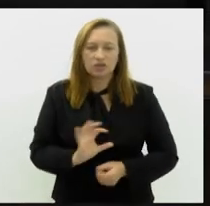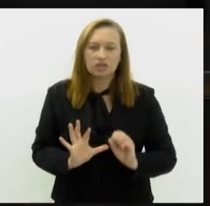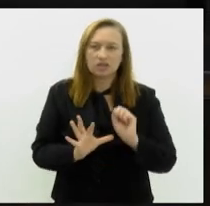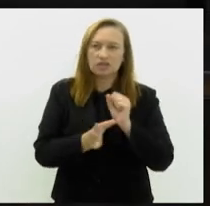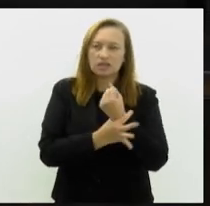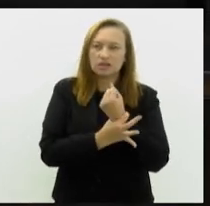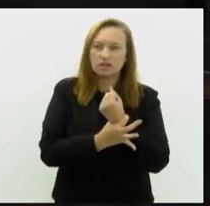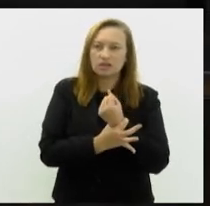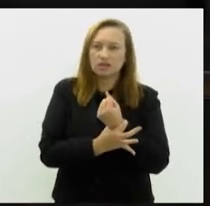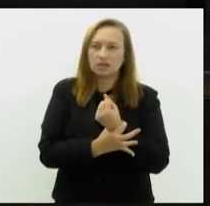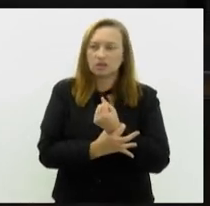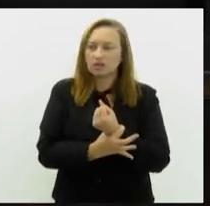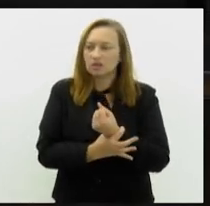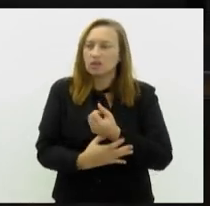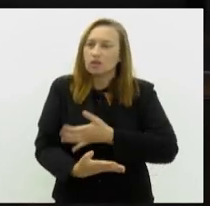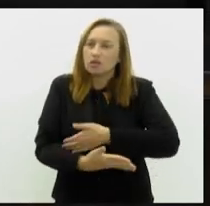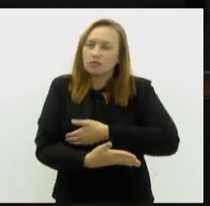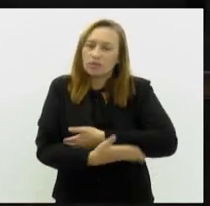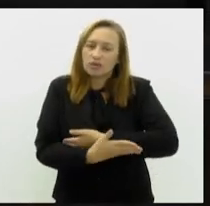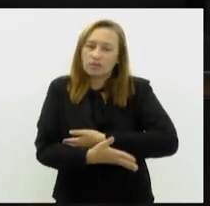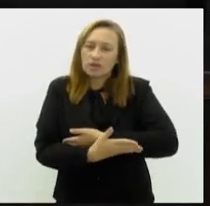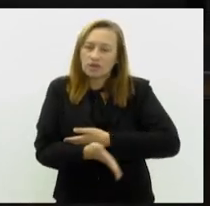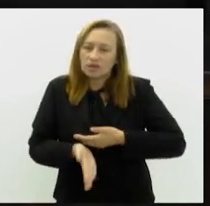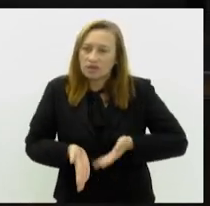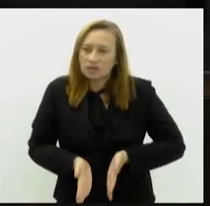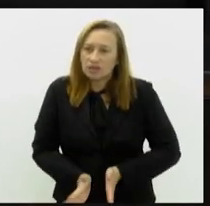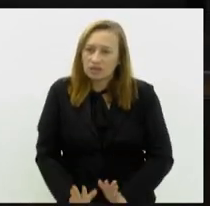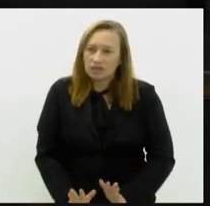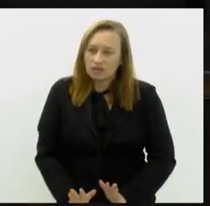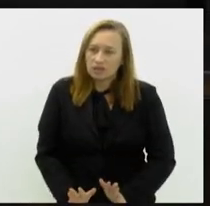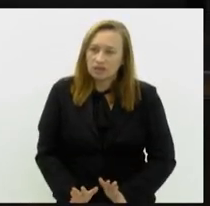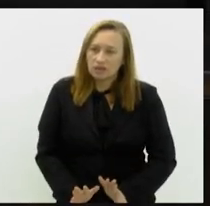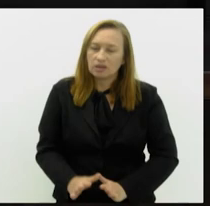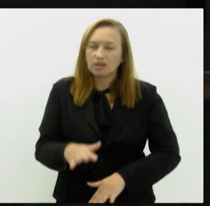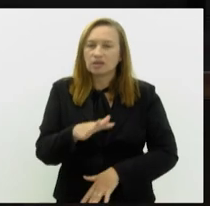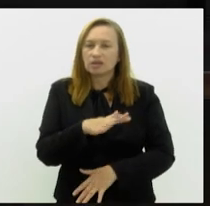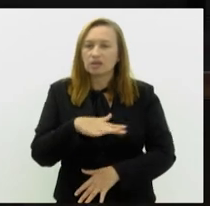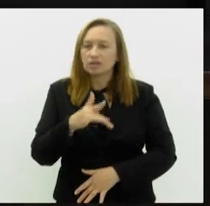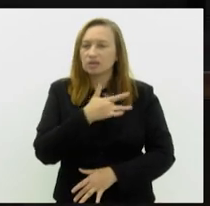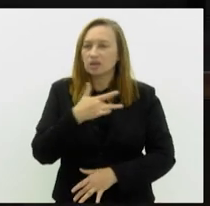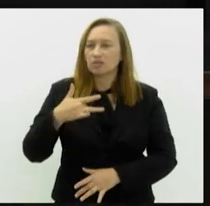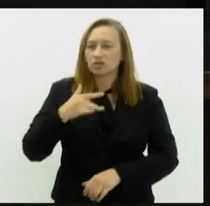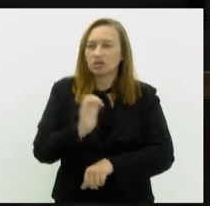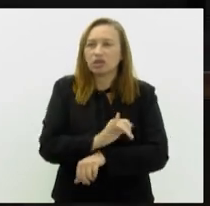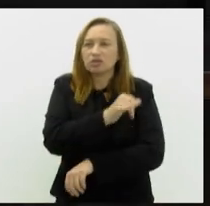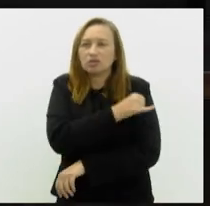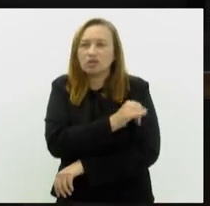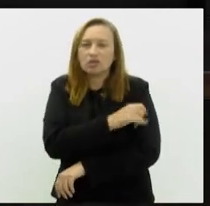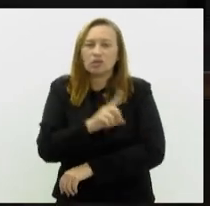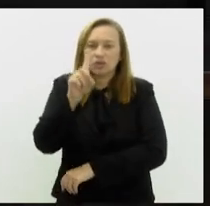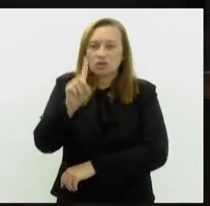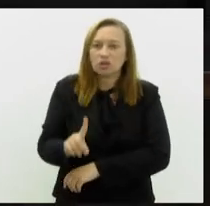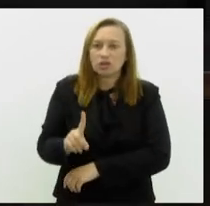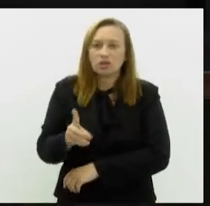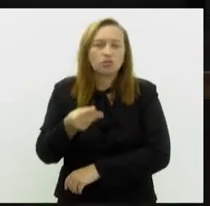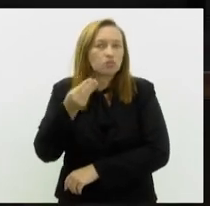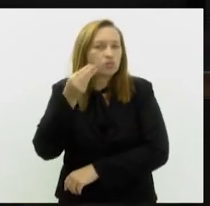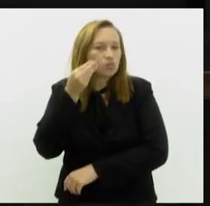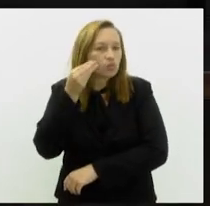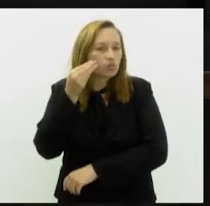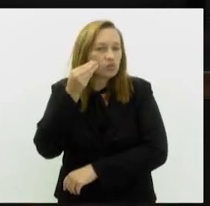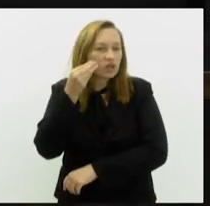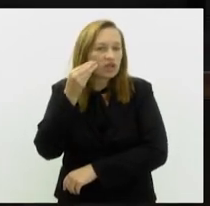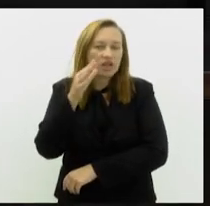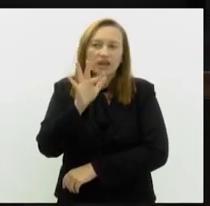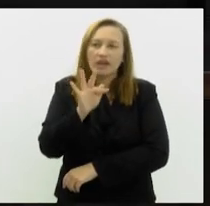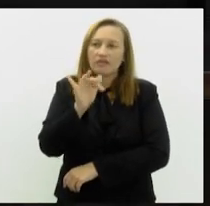aos recém-nascidos nas unidades integrantes do Sistema de Saúde do Rio de Janeiro o direito ao teste para o diagnóstico de